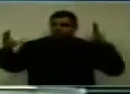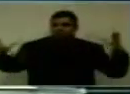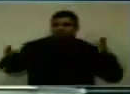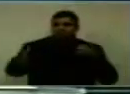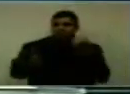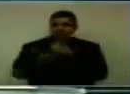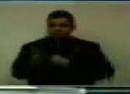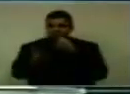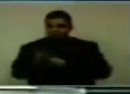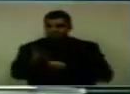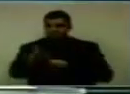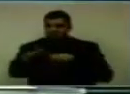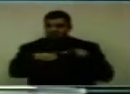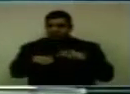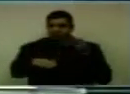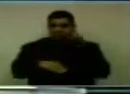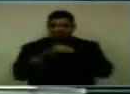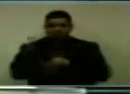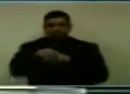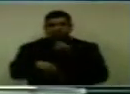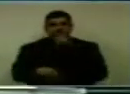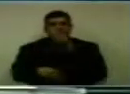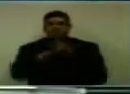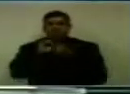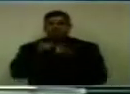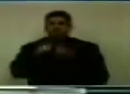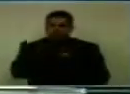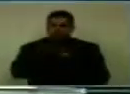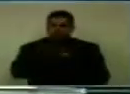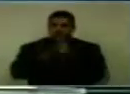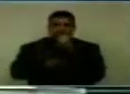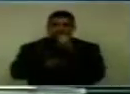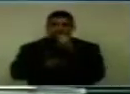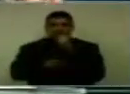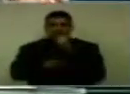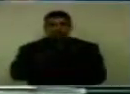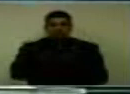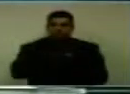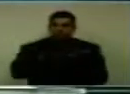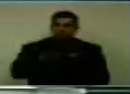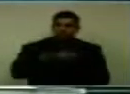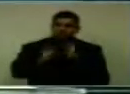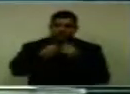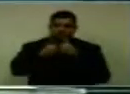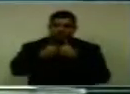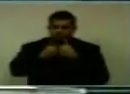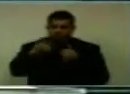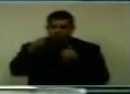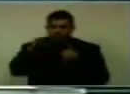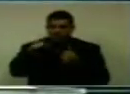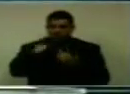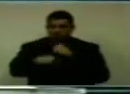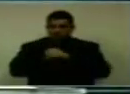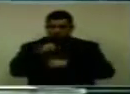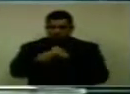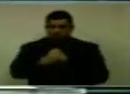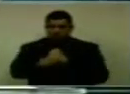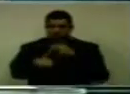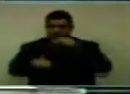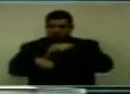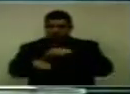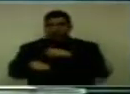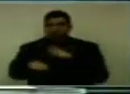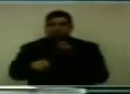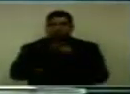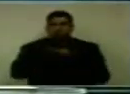aumente a autoridade do poder concedente. Isso serve para água, isso serve para transporte coletivo no âmbito municipal,